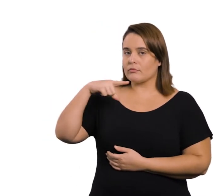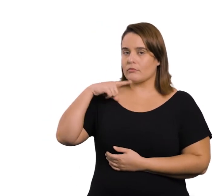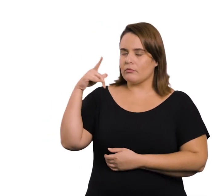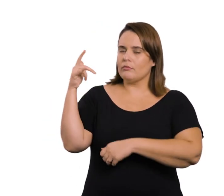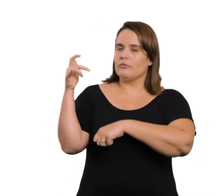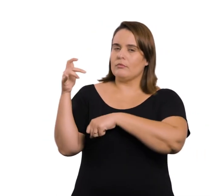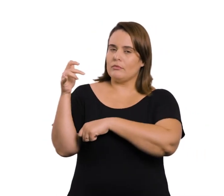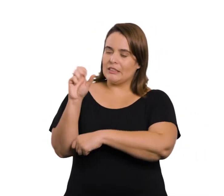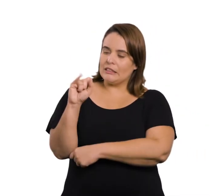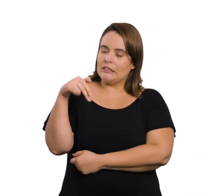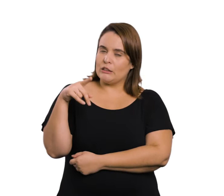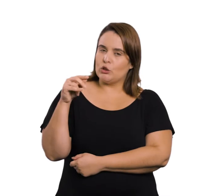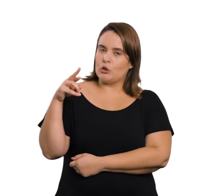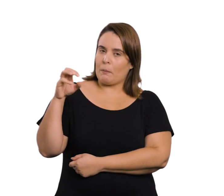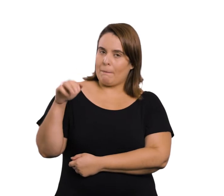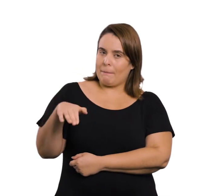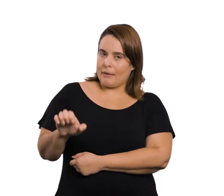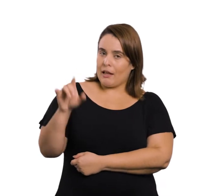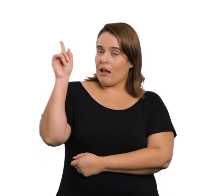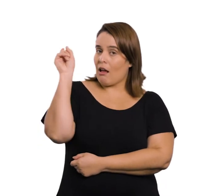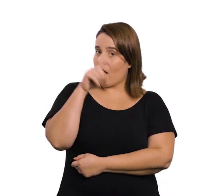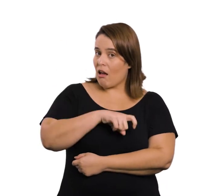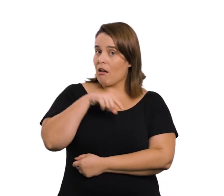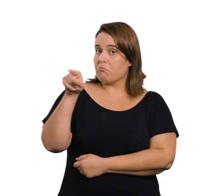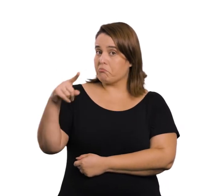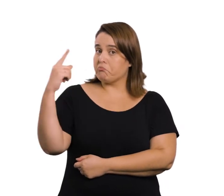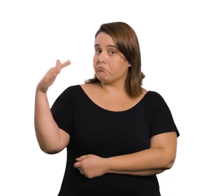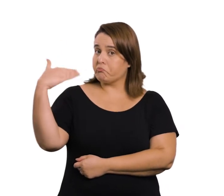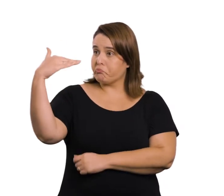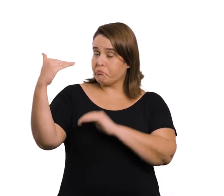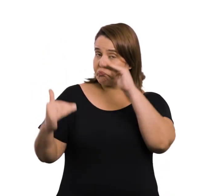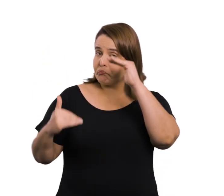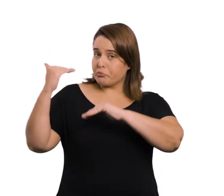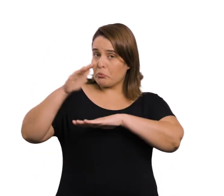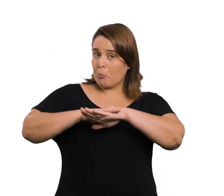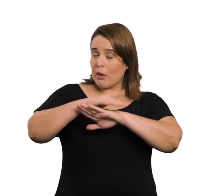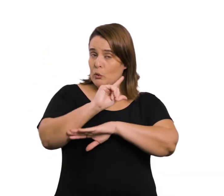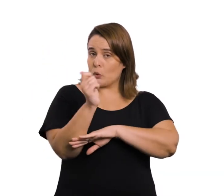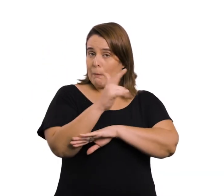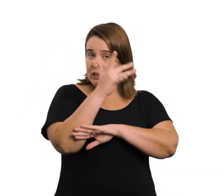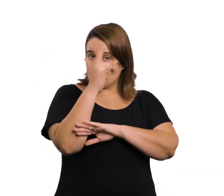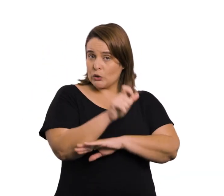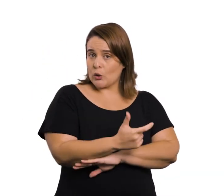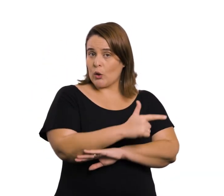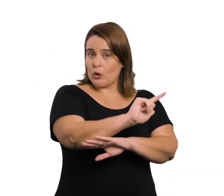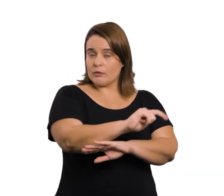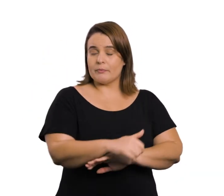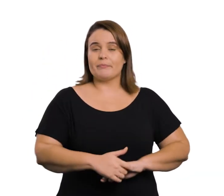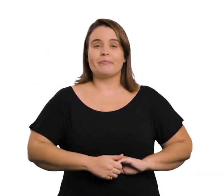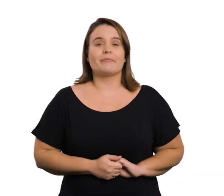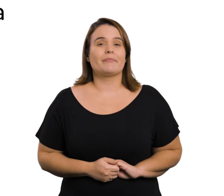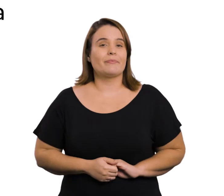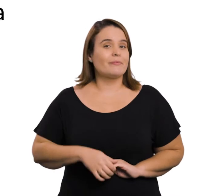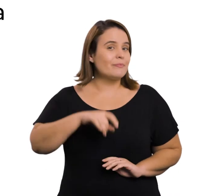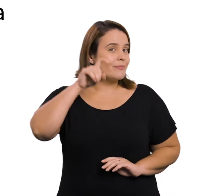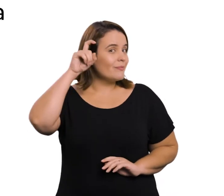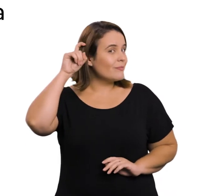médicos, Fátima, que tem uma síndrome genética rara, teve um desenvolvimento superior ao de pessoas na mesma